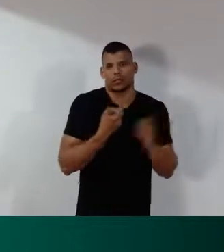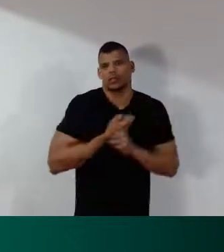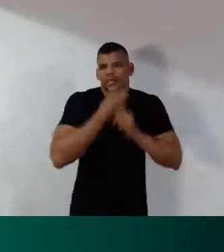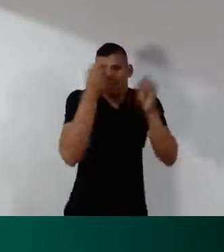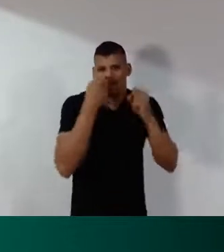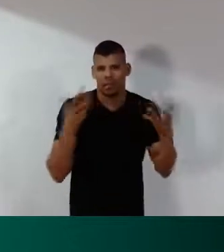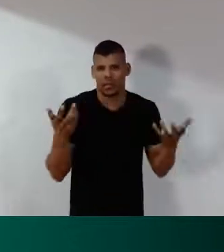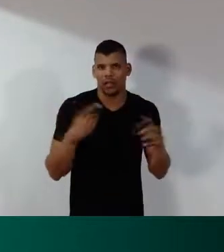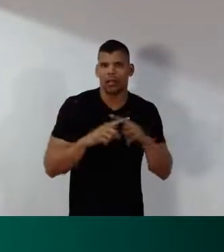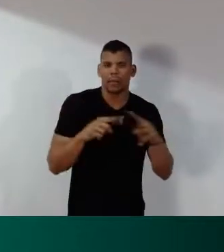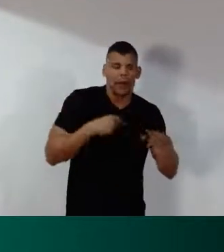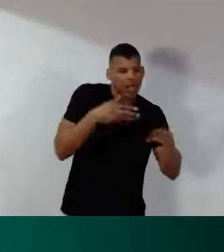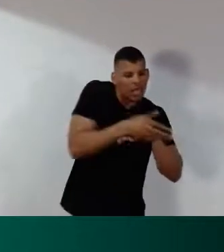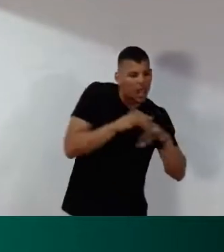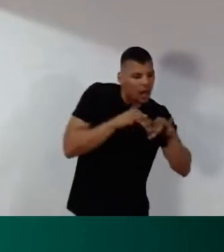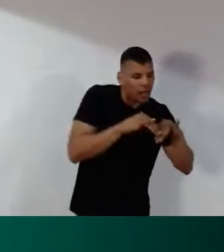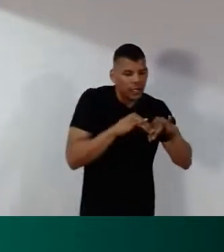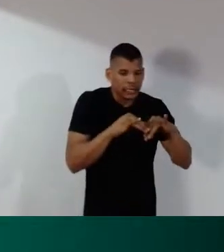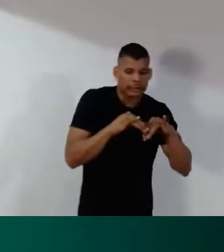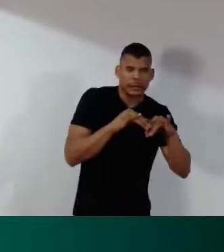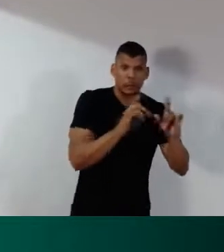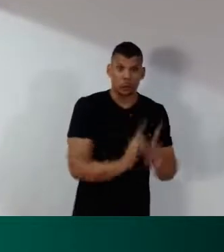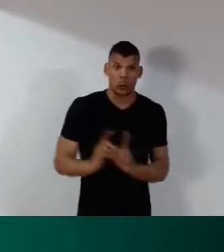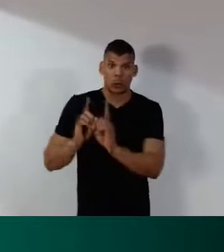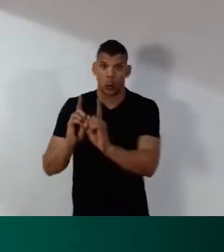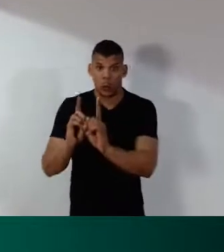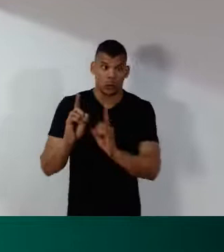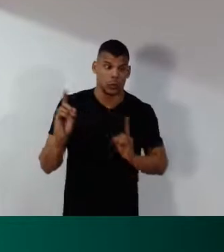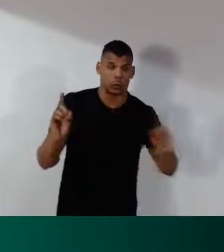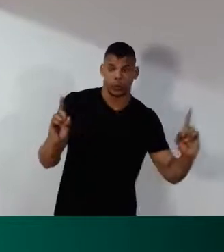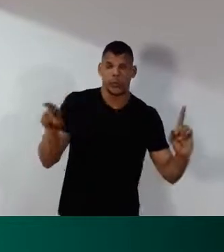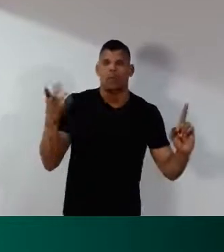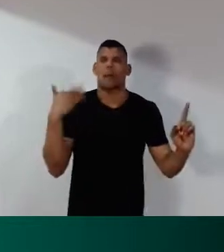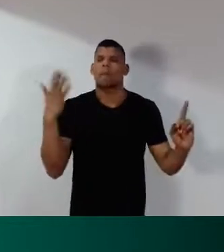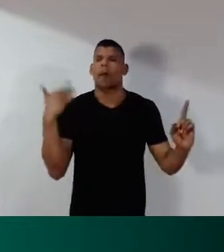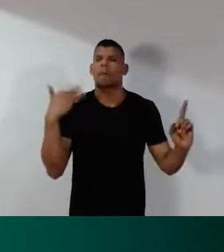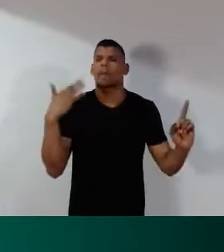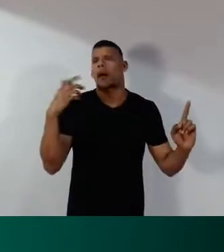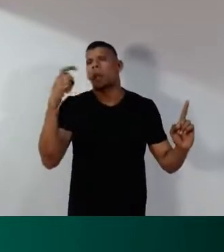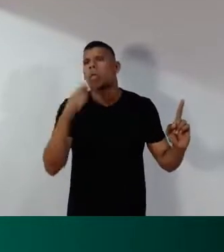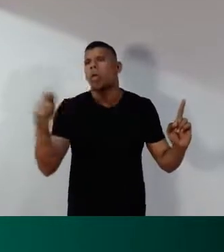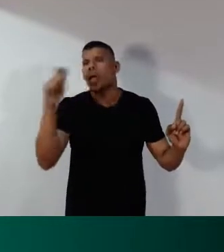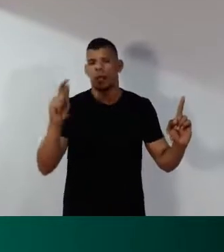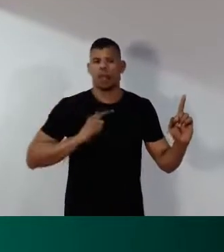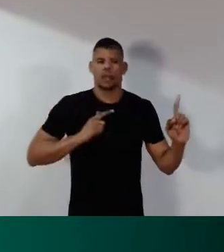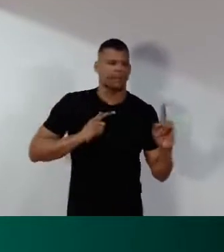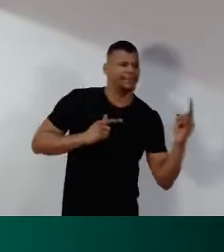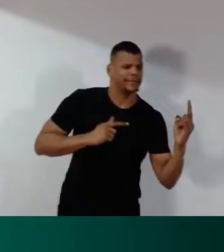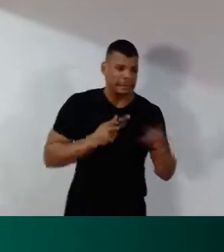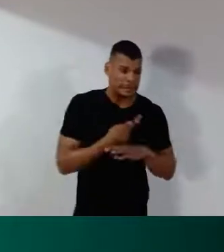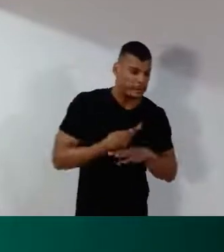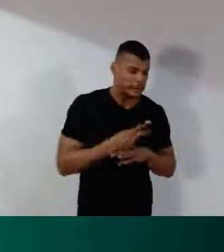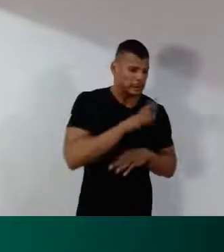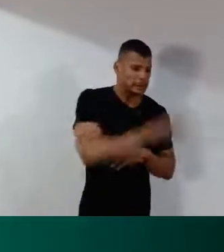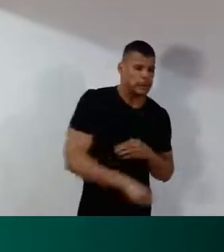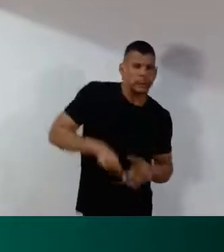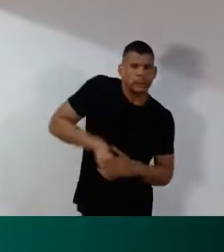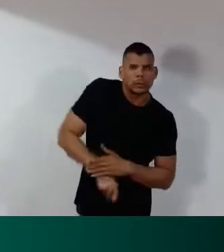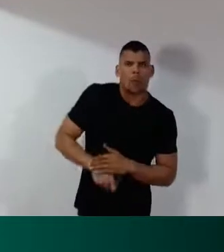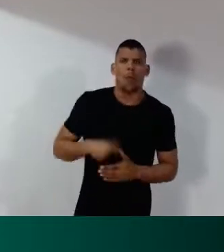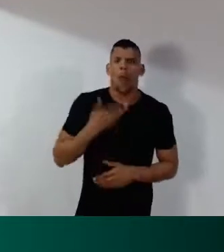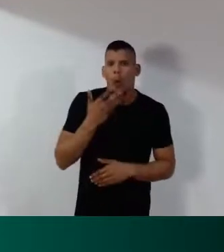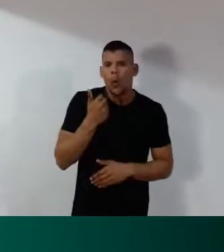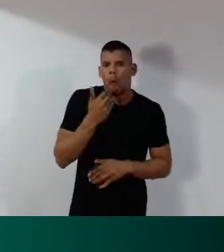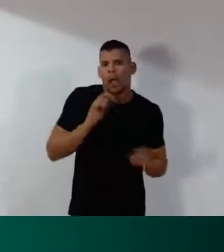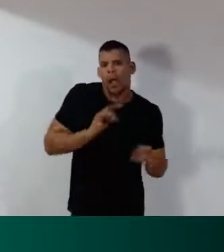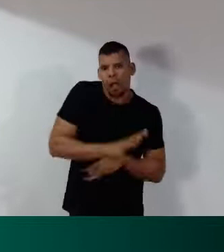né então a gente entrou nessa daí mas não era aquele que a saudade de você violento era aquela coisa né de vou pegar